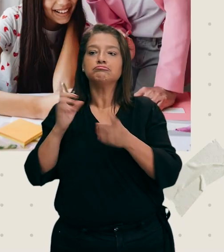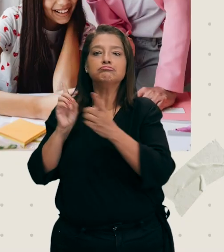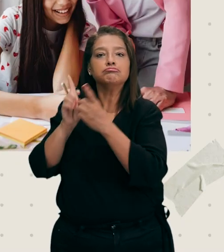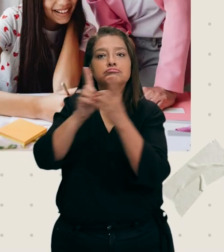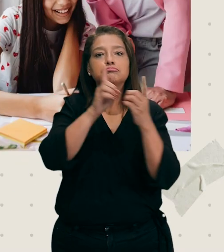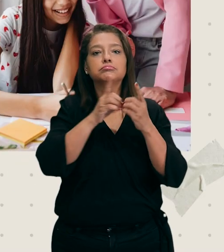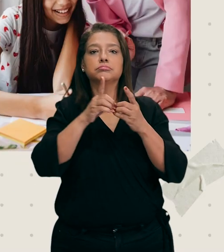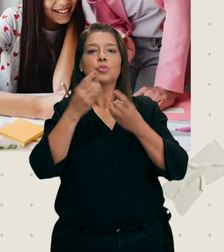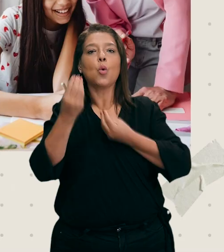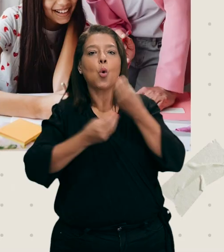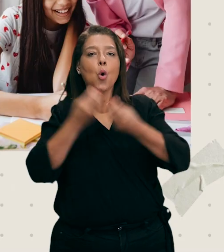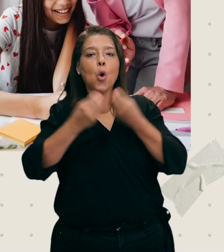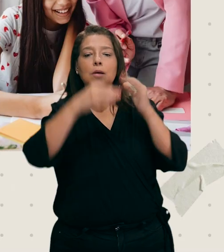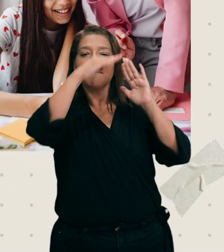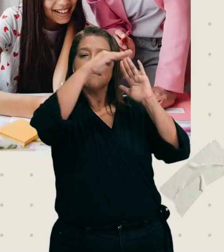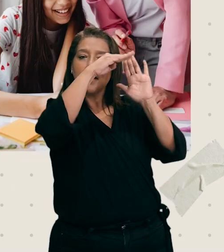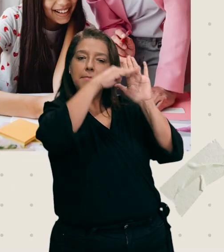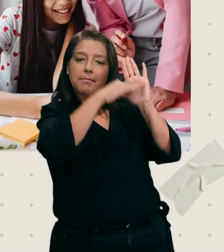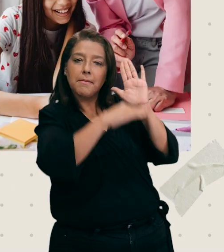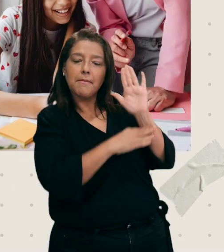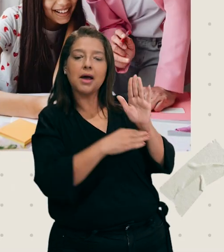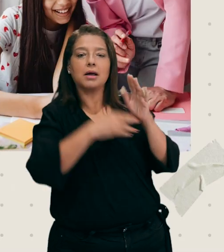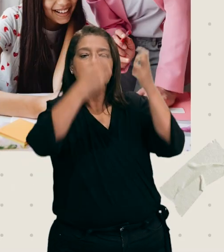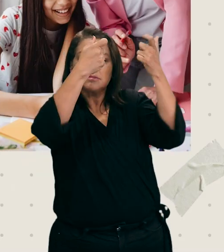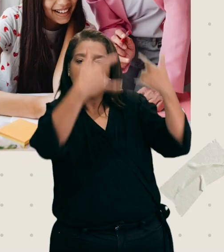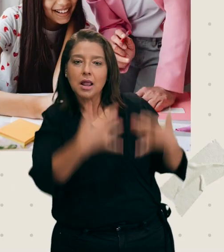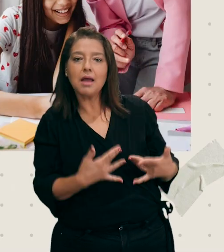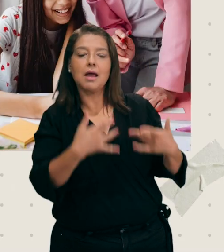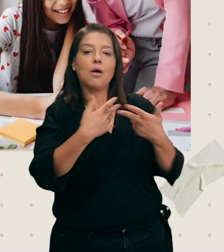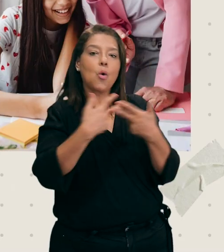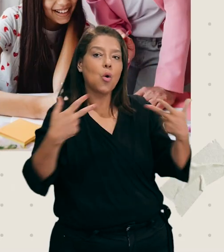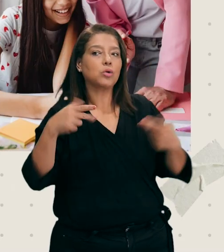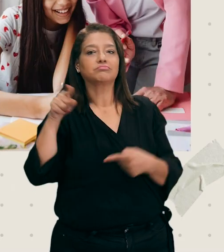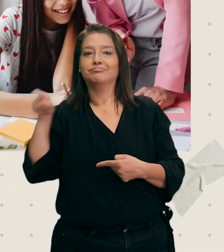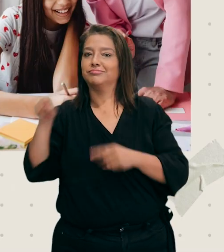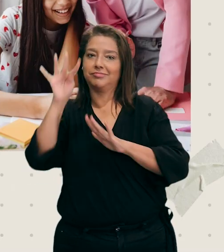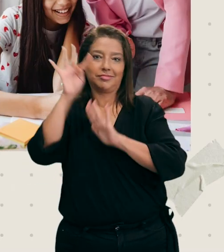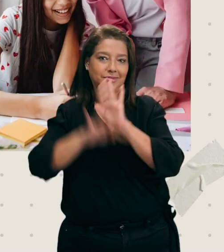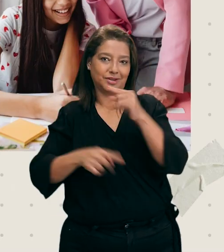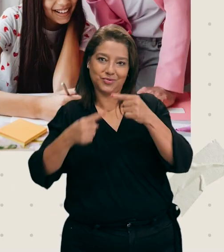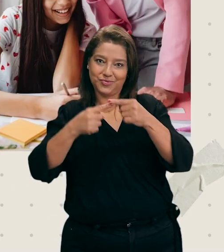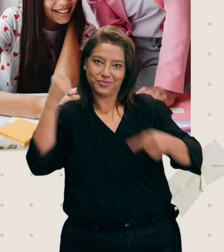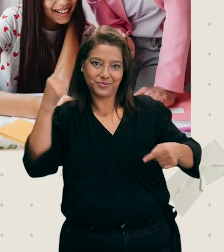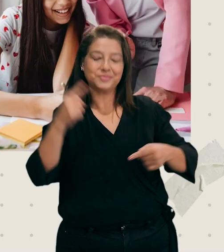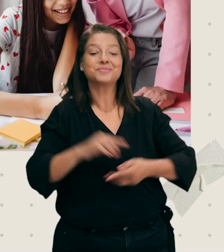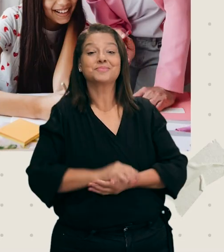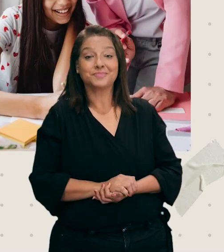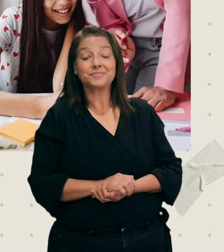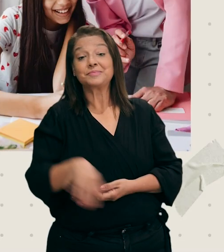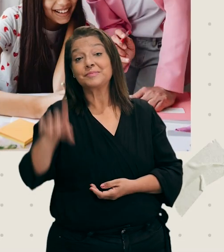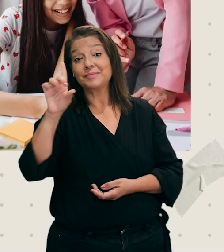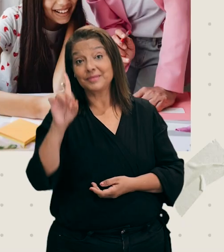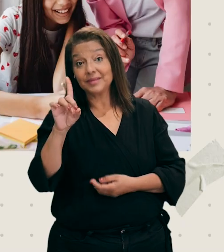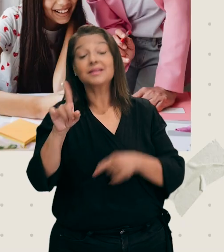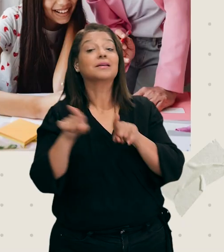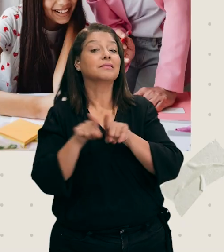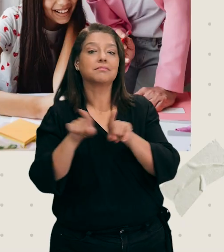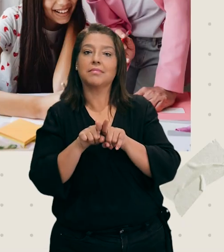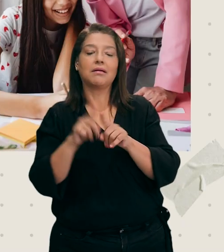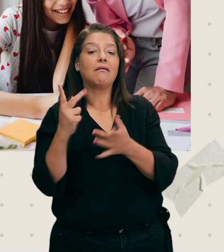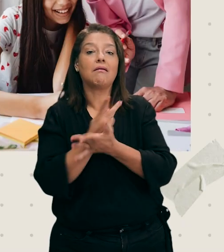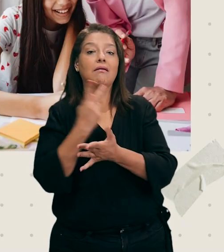passo a passo, explicações de como fazer algo, que não é o caso nesse texto. E a D, porque também não